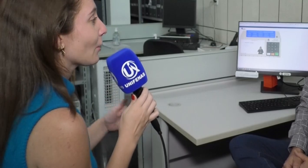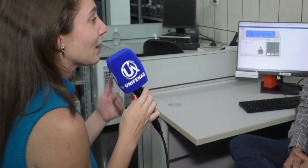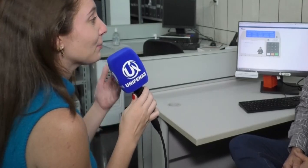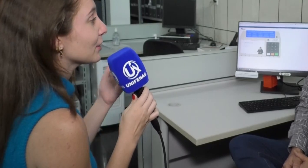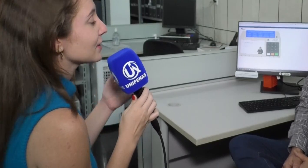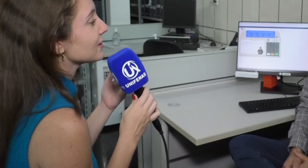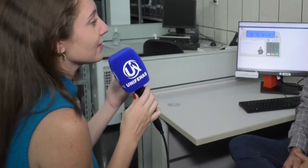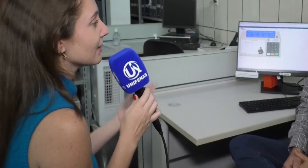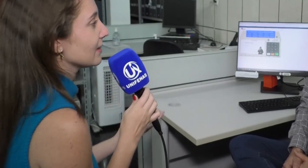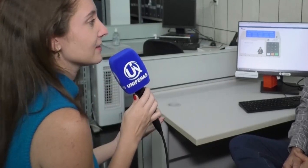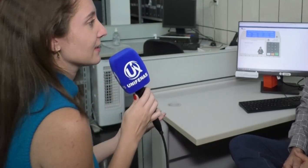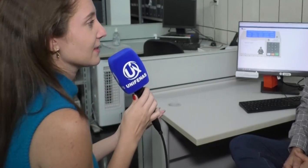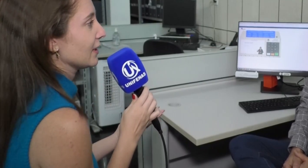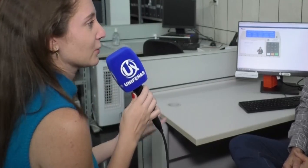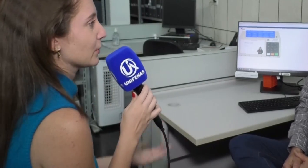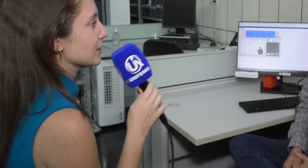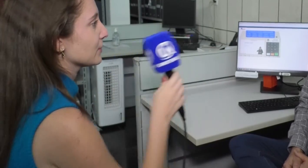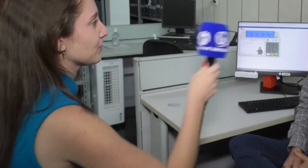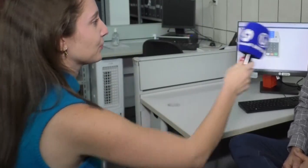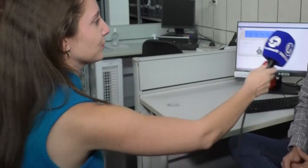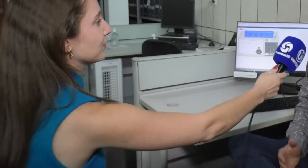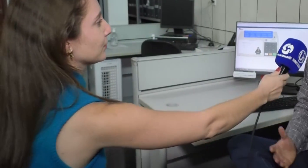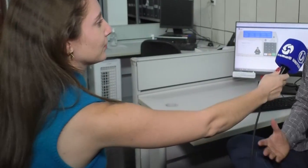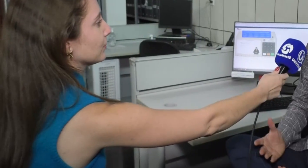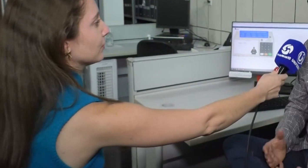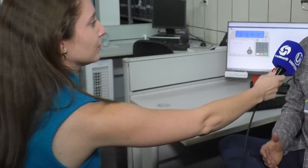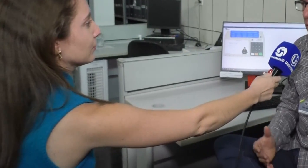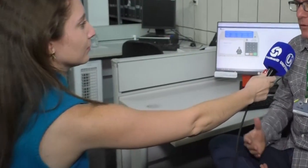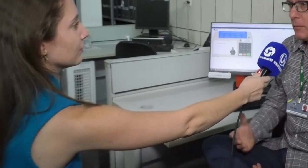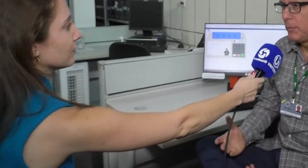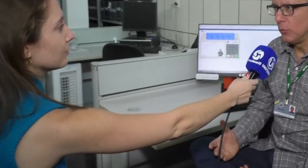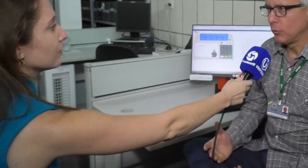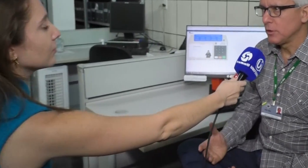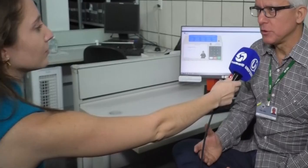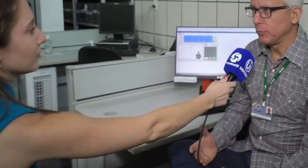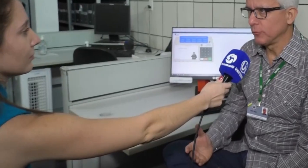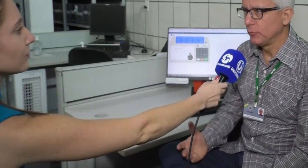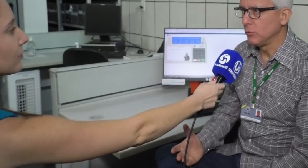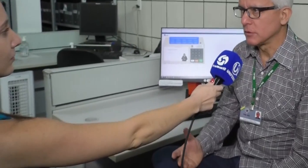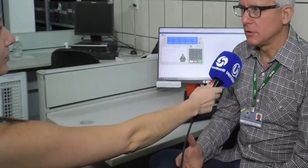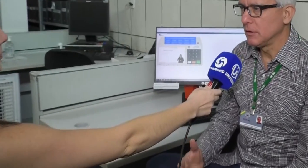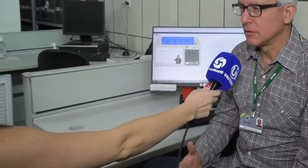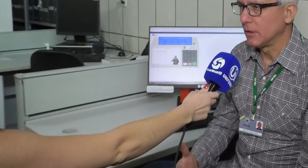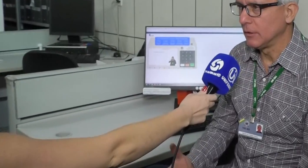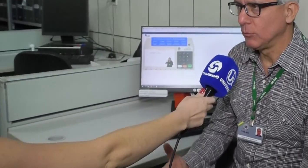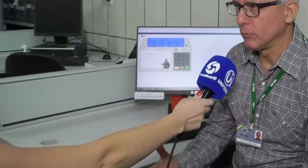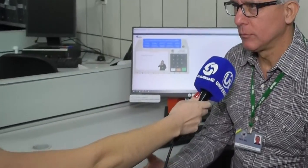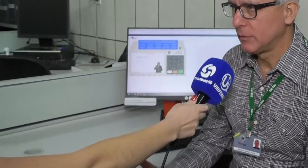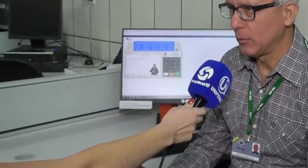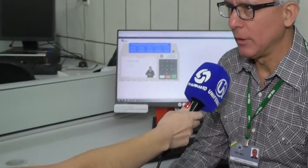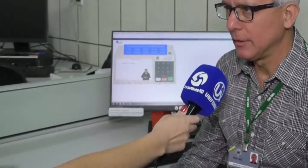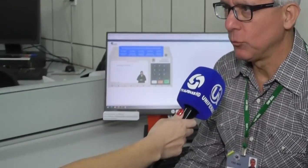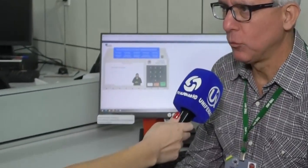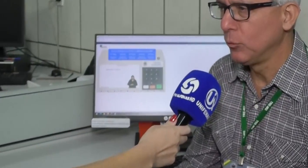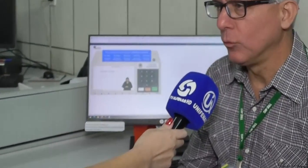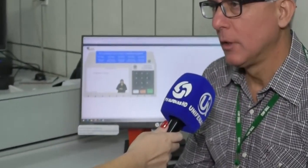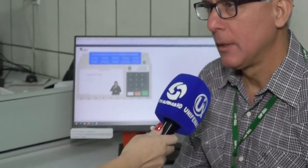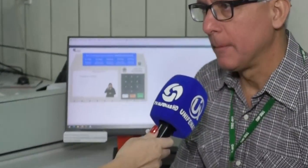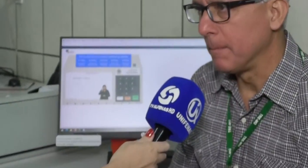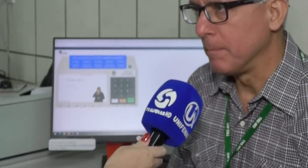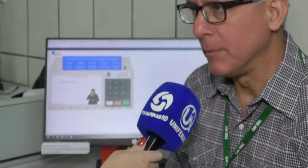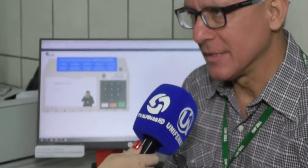né Qual que é a importância deles nas eleições é são 2 milhões de pessoas que estarão trabalhando